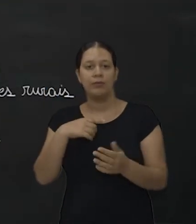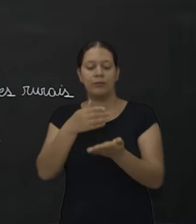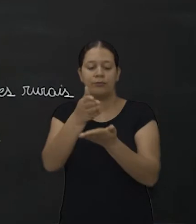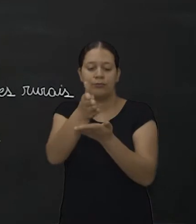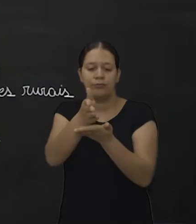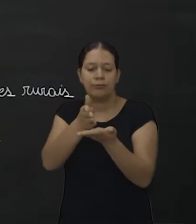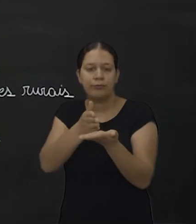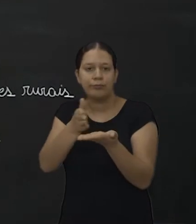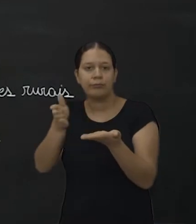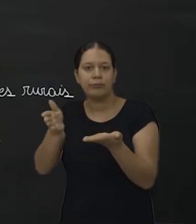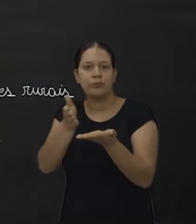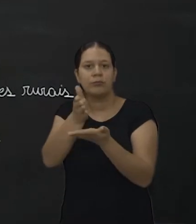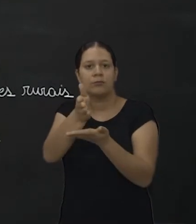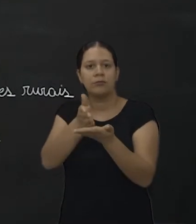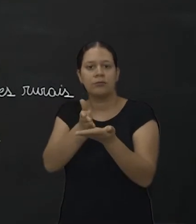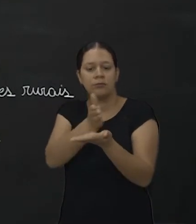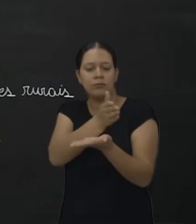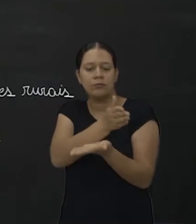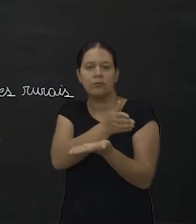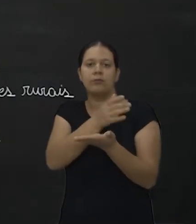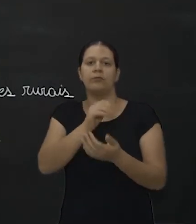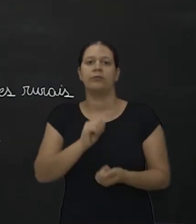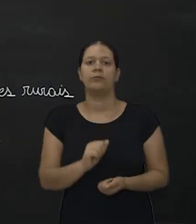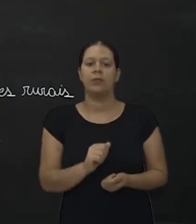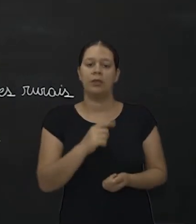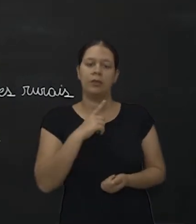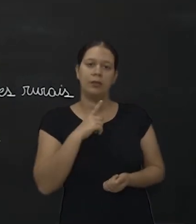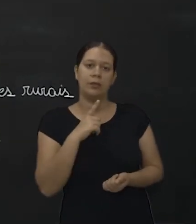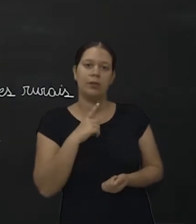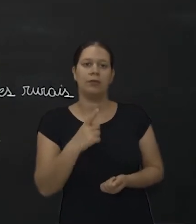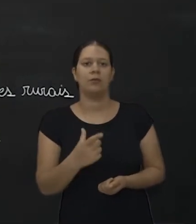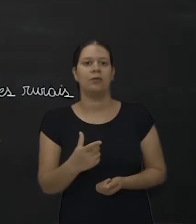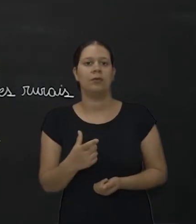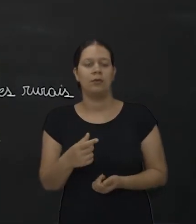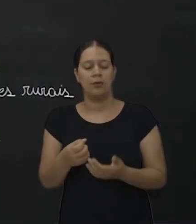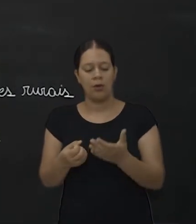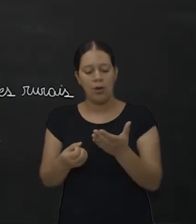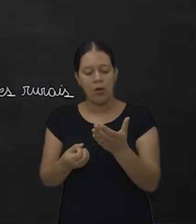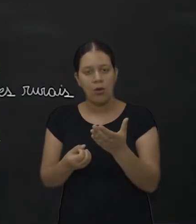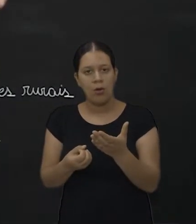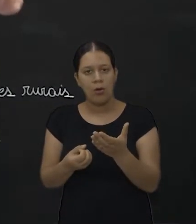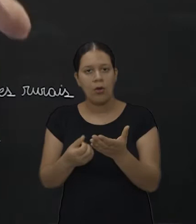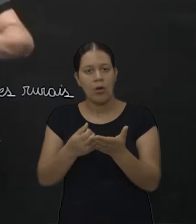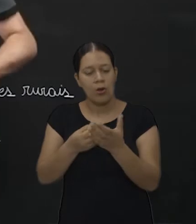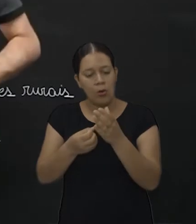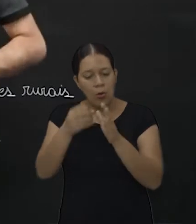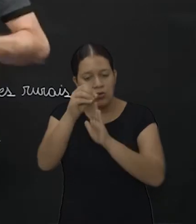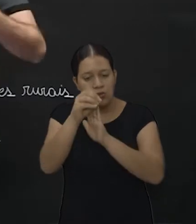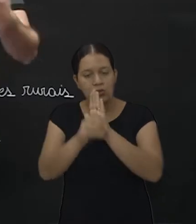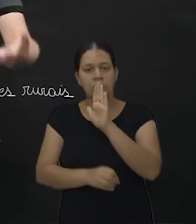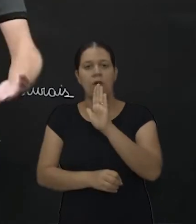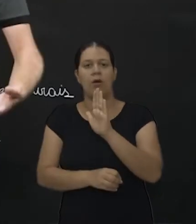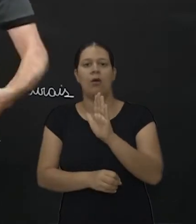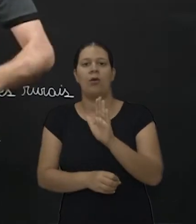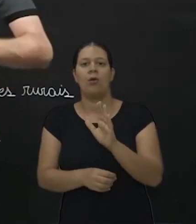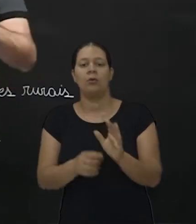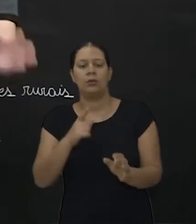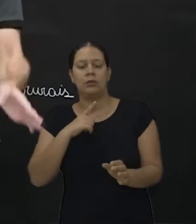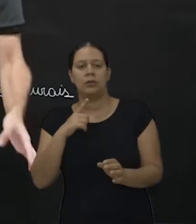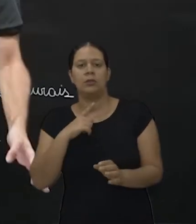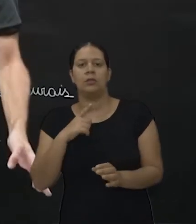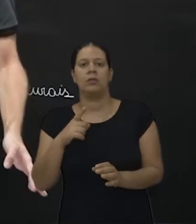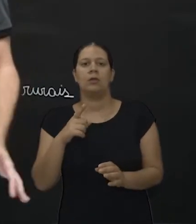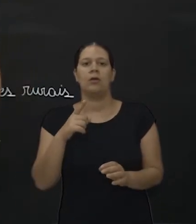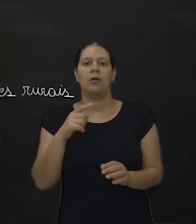parte do mapa que aqui está aparecendo sem cor, porque essa era originalmente a parte que pertencia à Espanha,